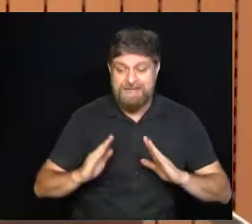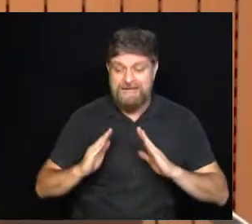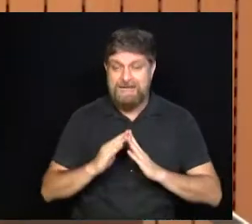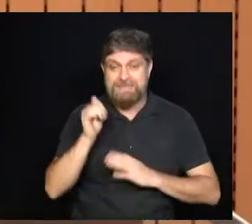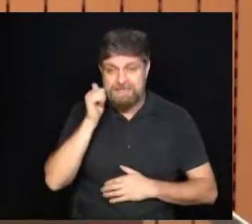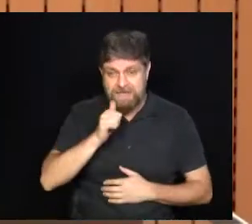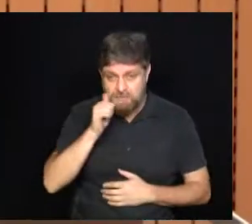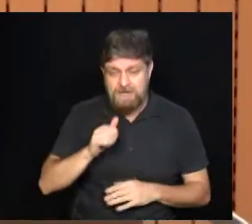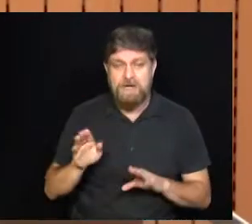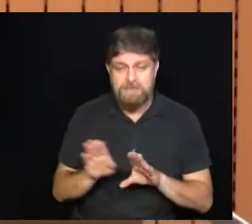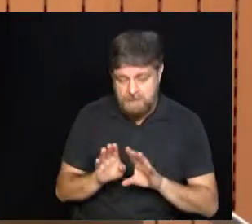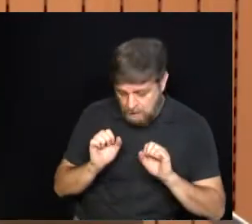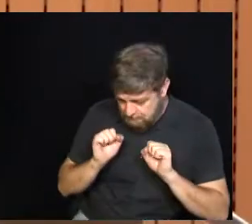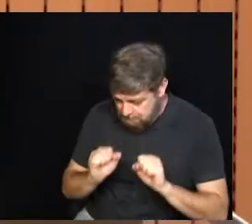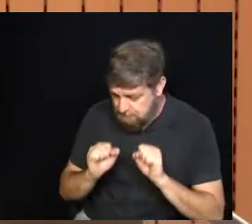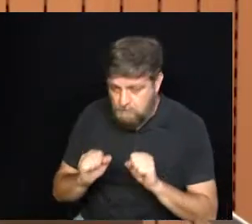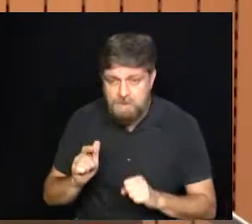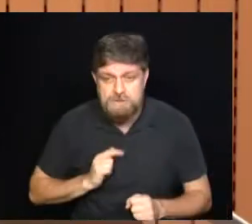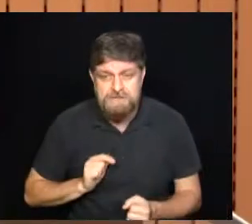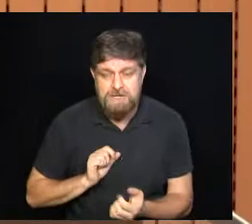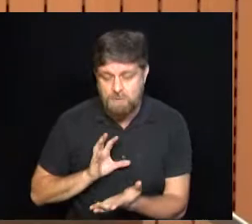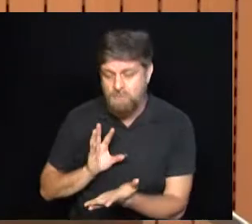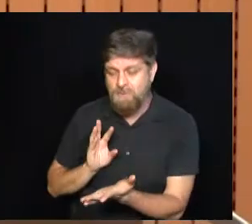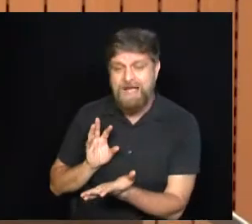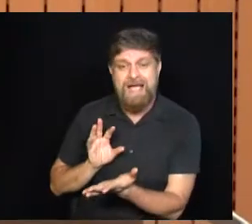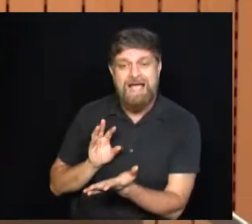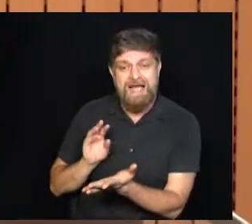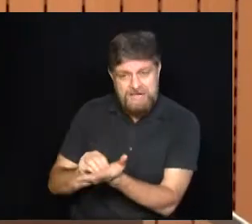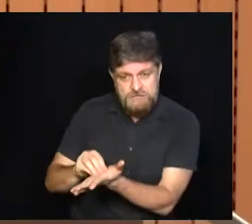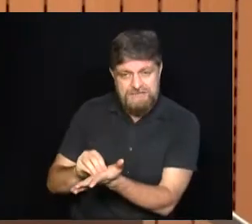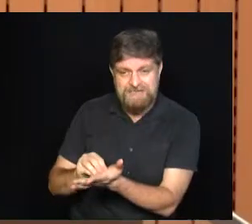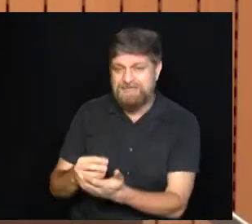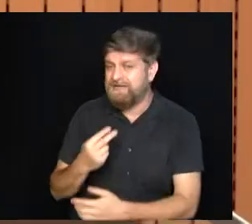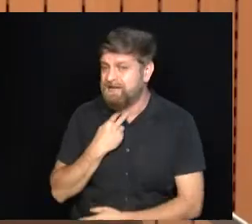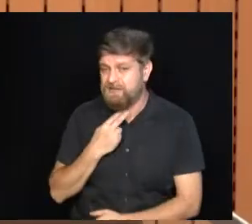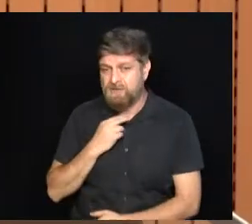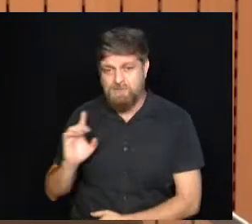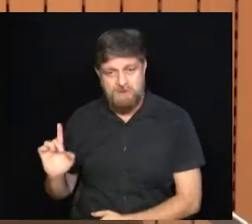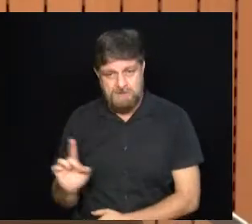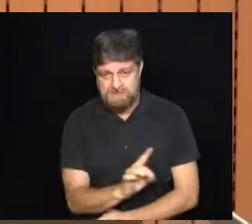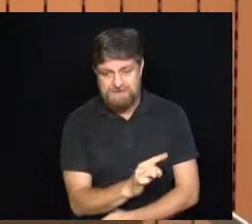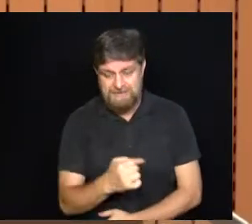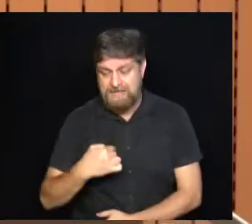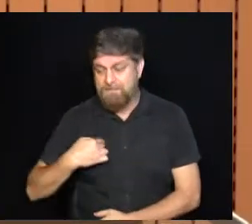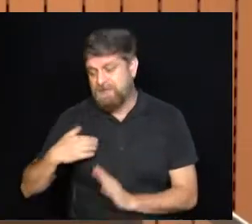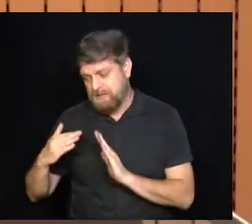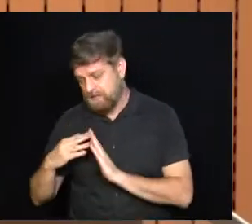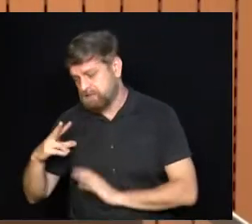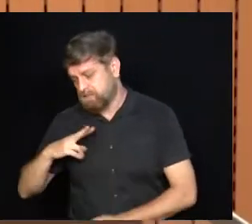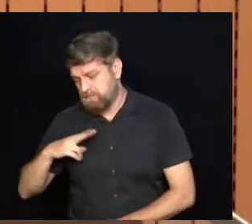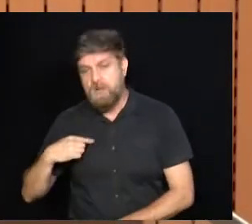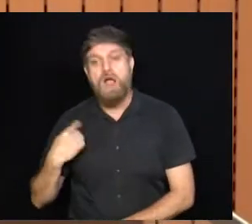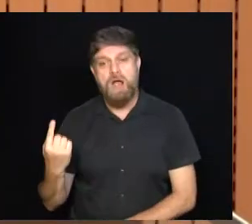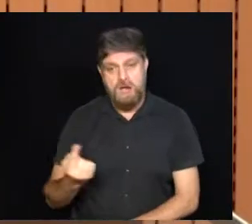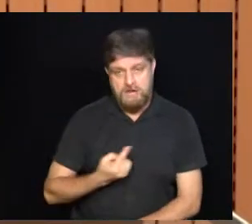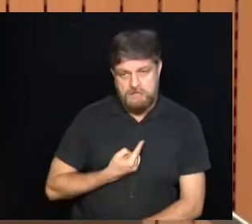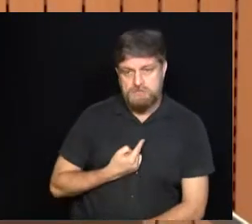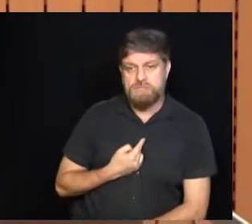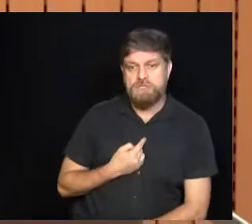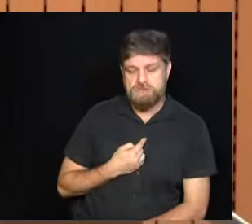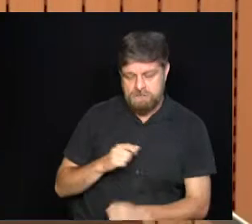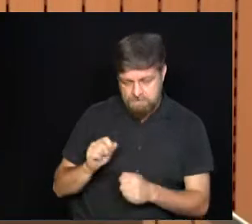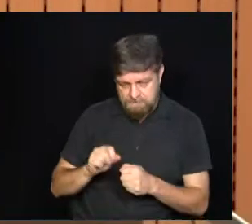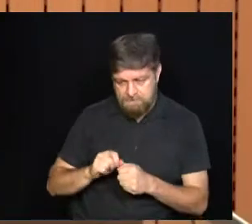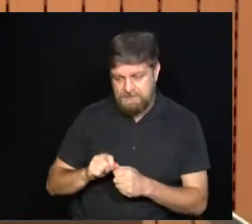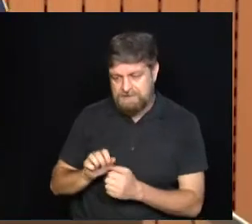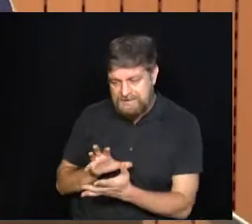problema. Ela faz um agendamento, olha, eu não posso ir aí, prefiro que seja na minha casa, a gente agenda e faz essa inclusão